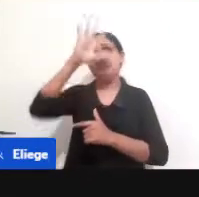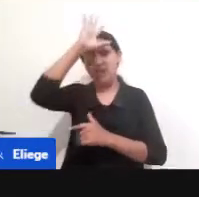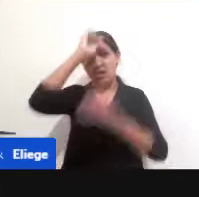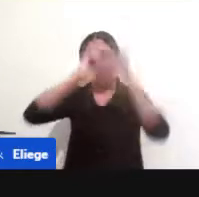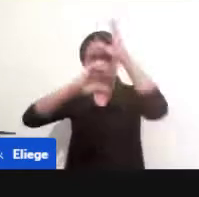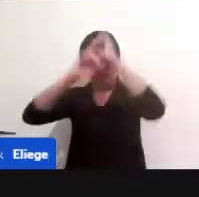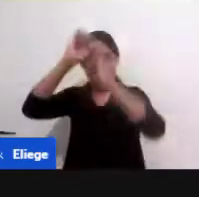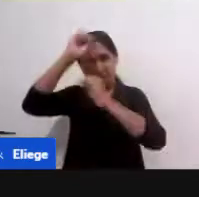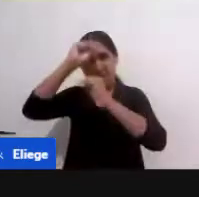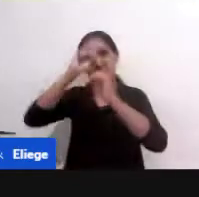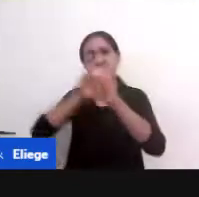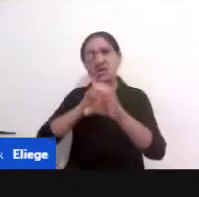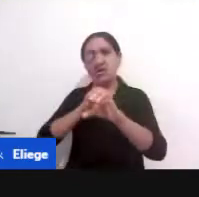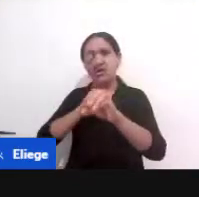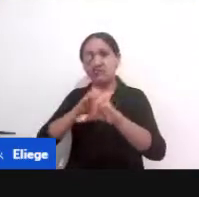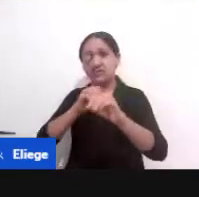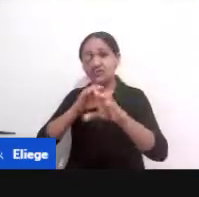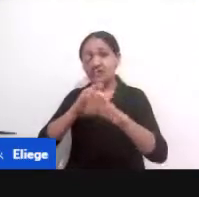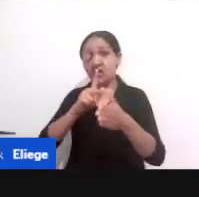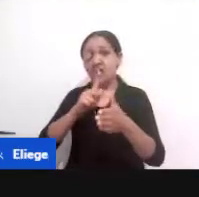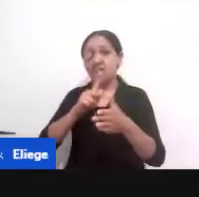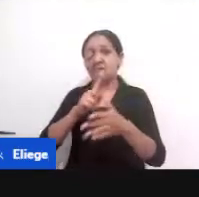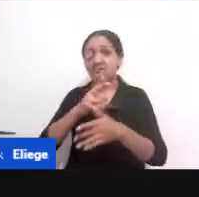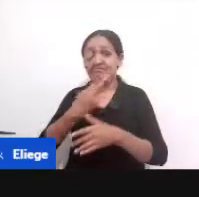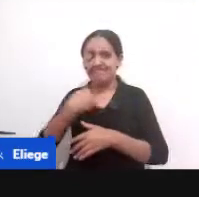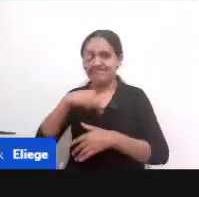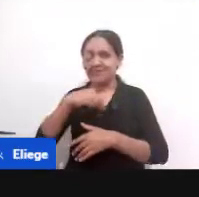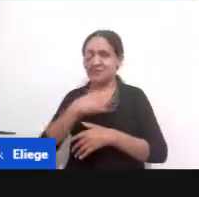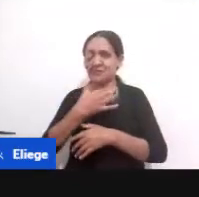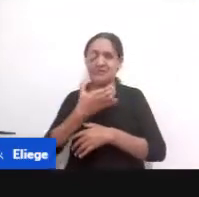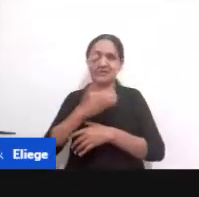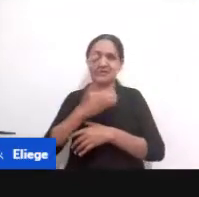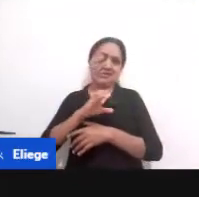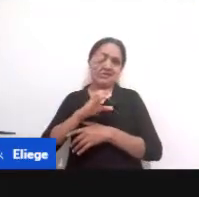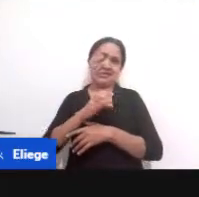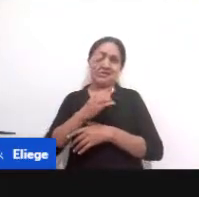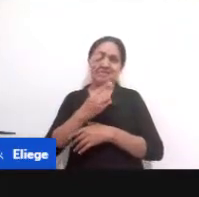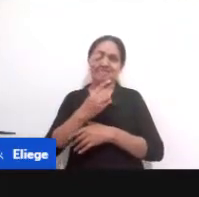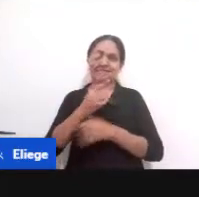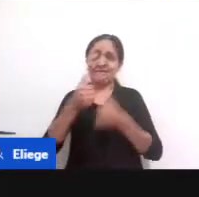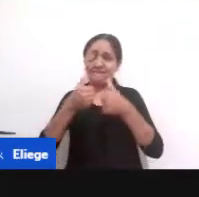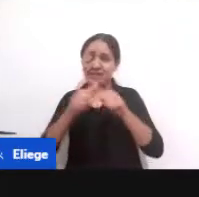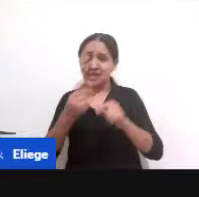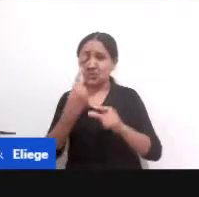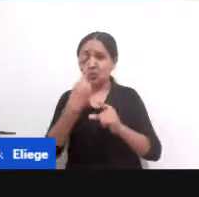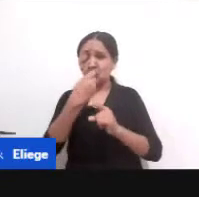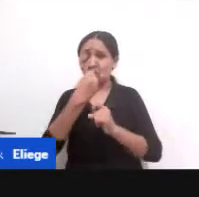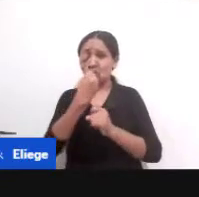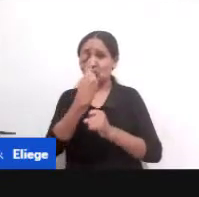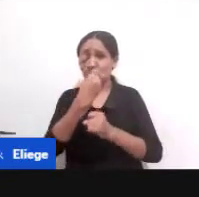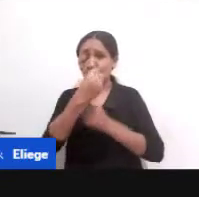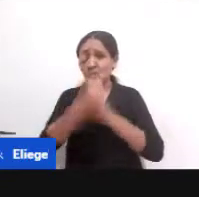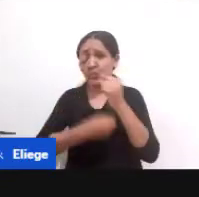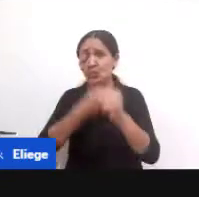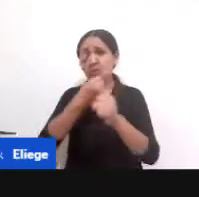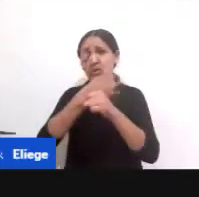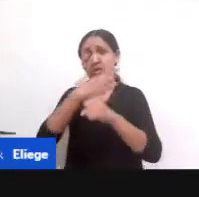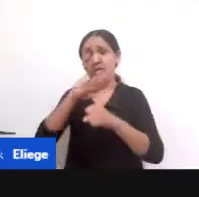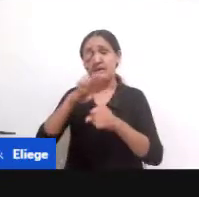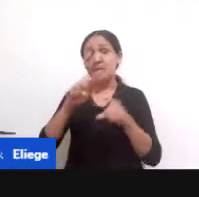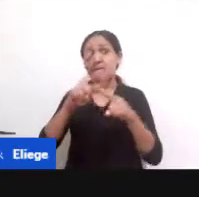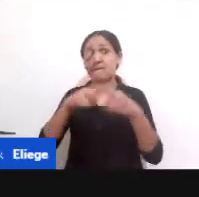verdade, nós nem gostaríamos que tivesse durado tanto tempo, mas já que nesse momento que teve a vacinação, que a